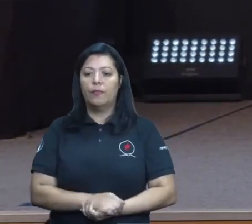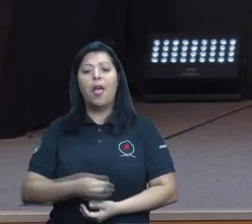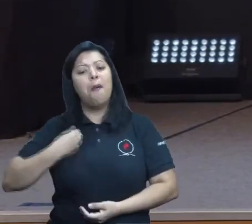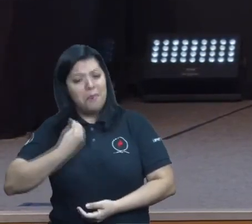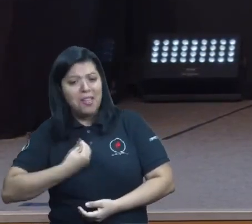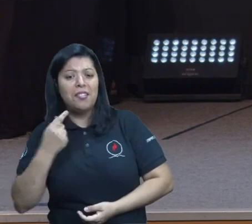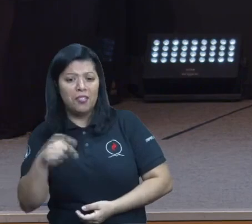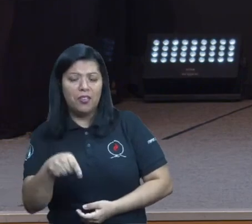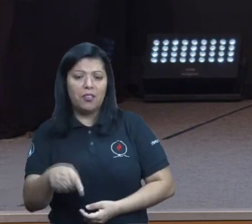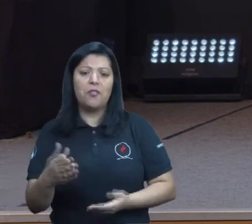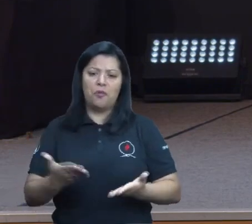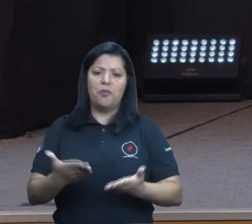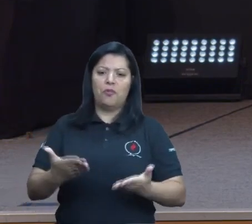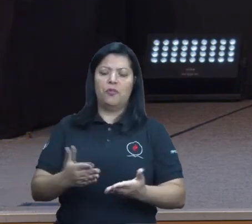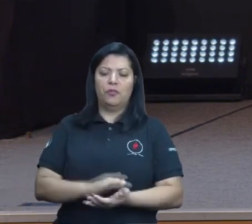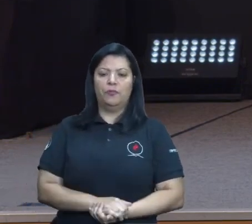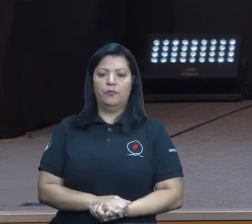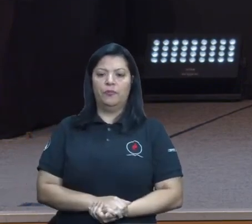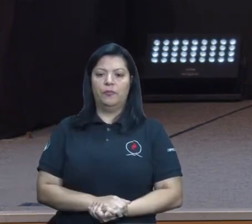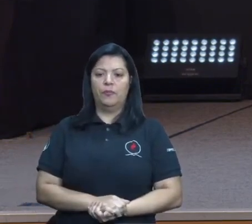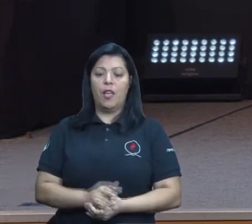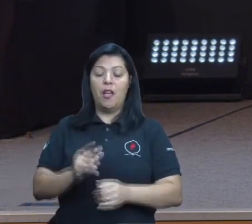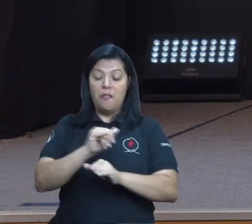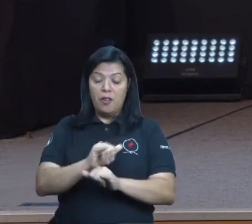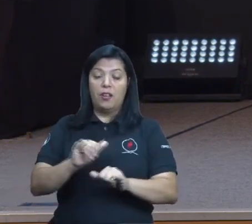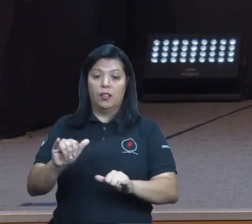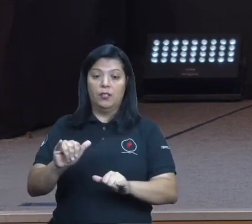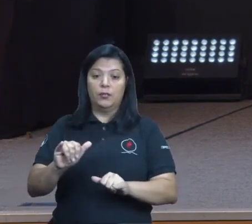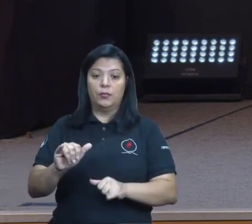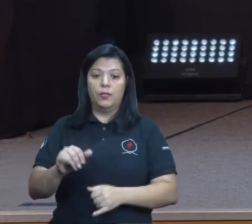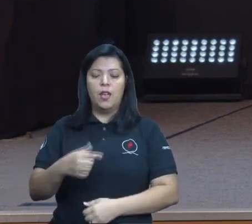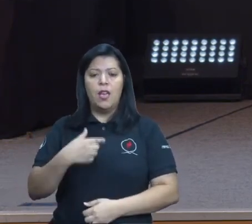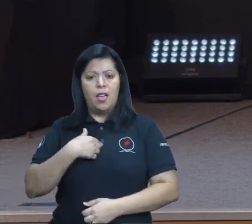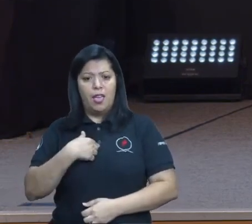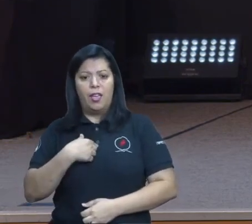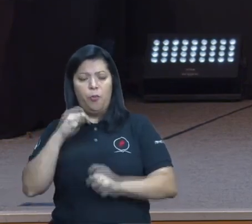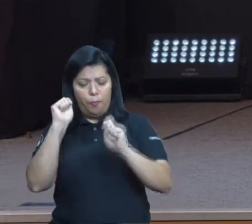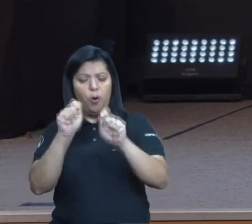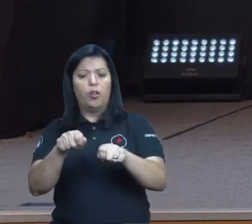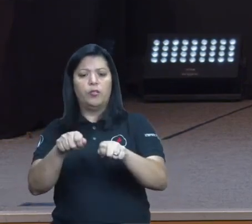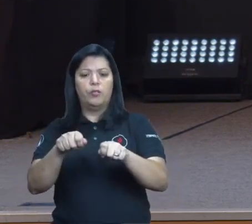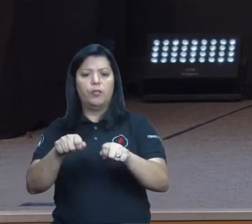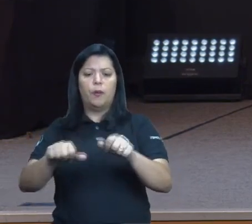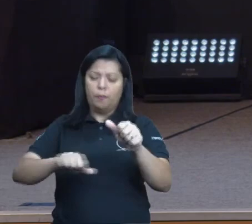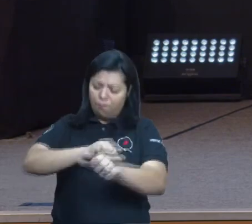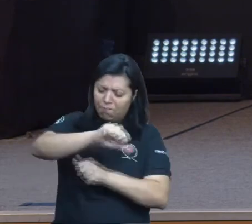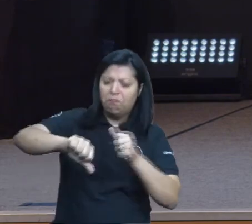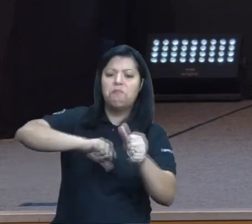ele está dizendo eu posso restaurar simplesmente tudo